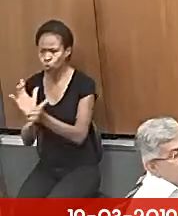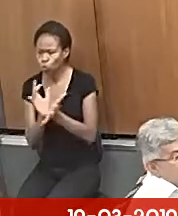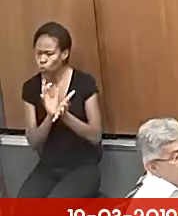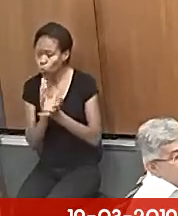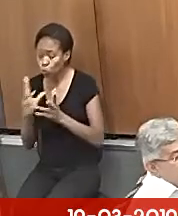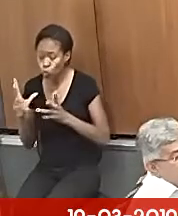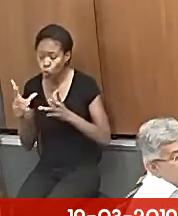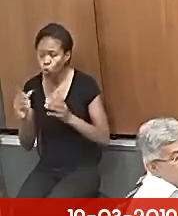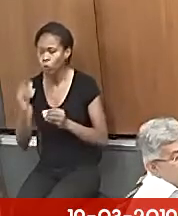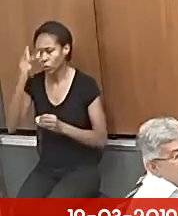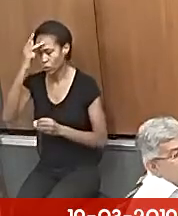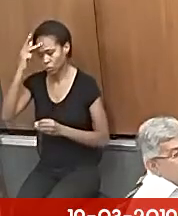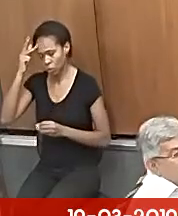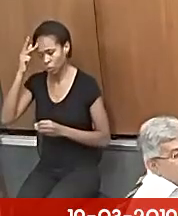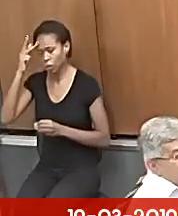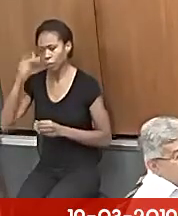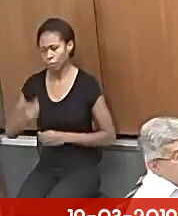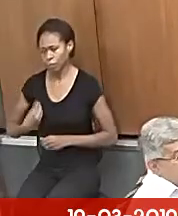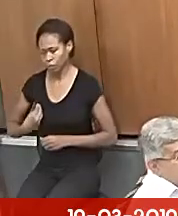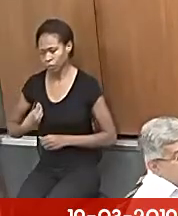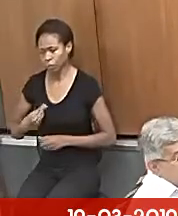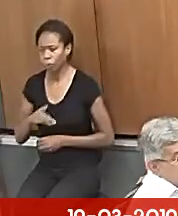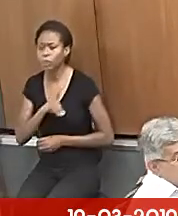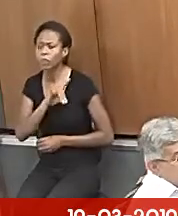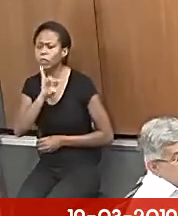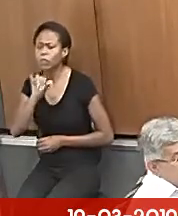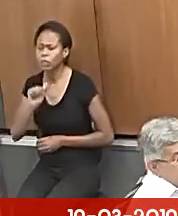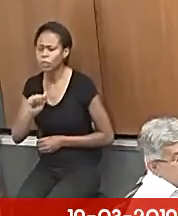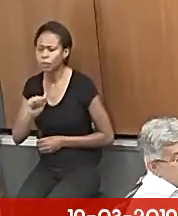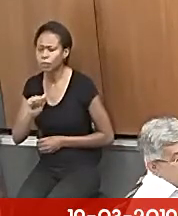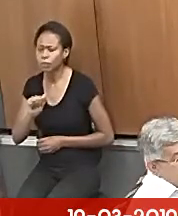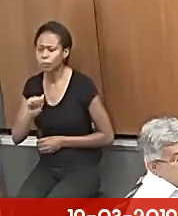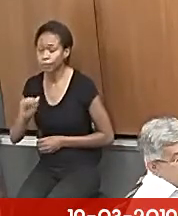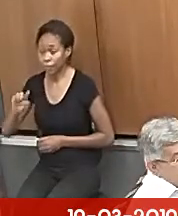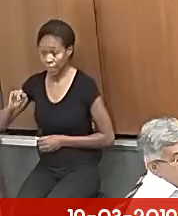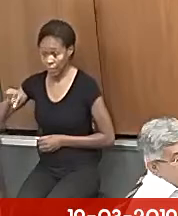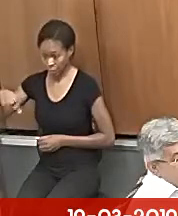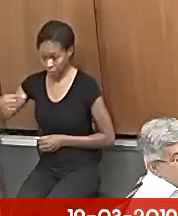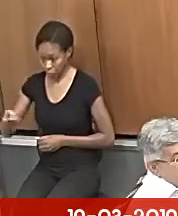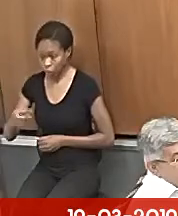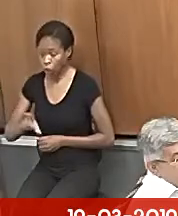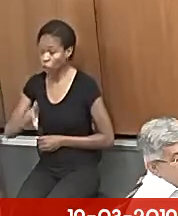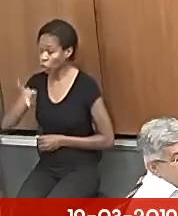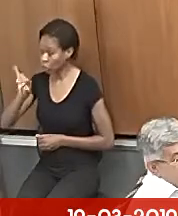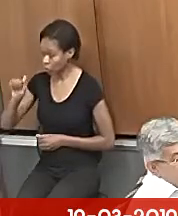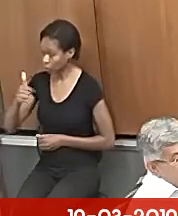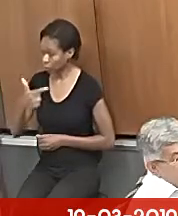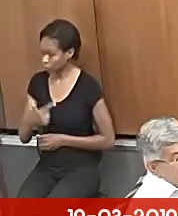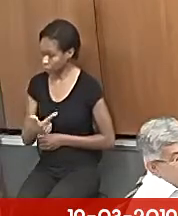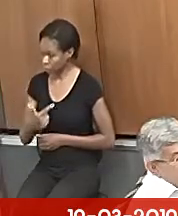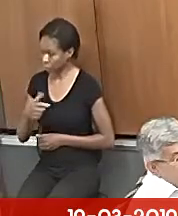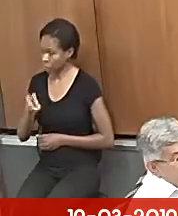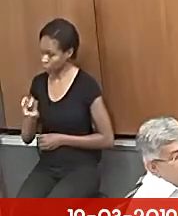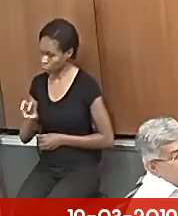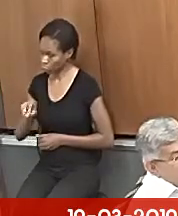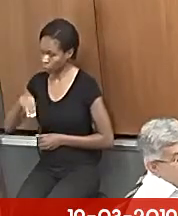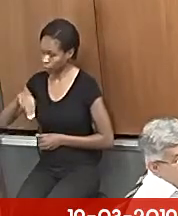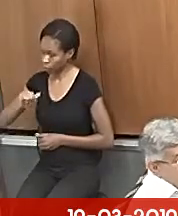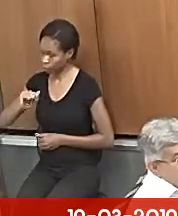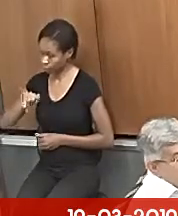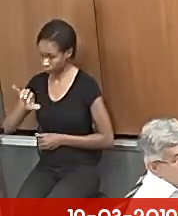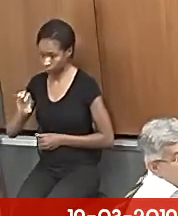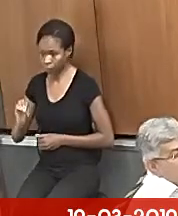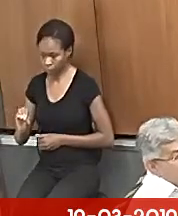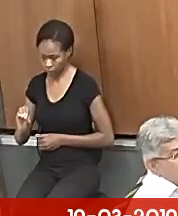as pessoas que participam do movimento a próxima manifestação a gente está agendado para o dia 25 de maio a intenção